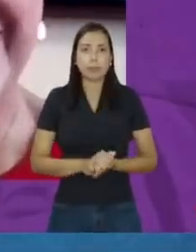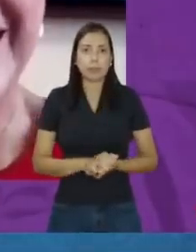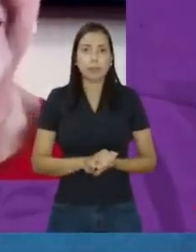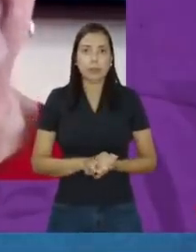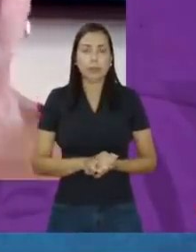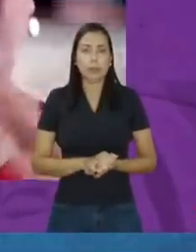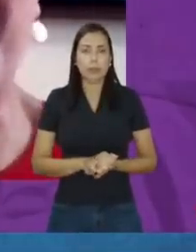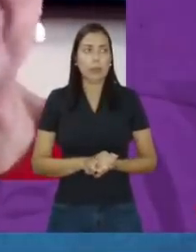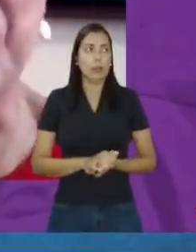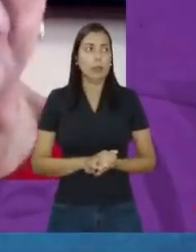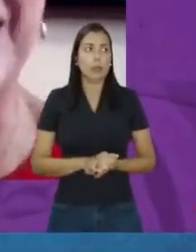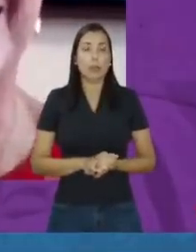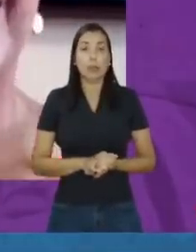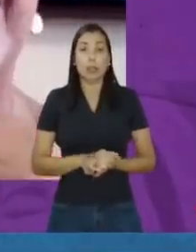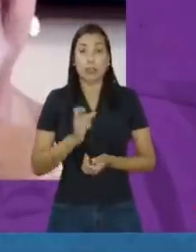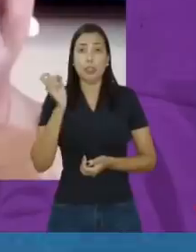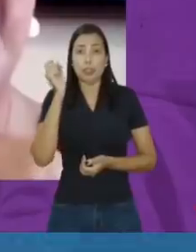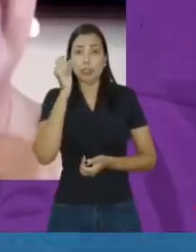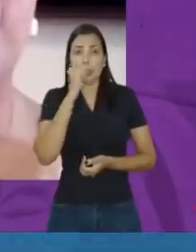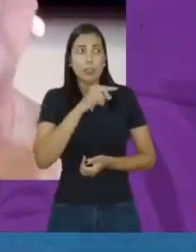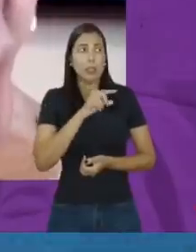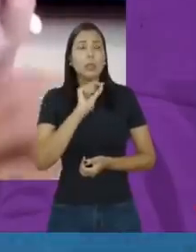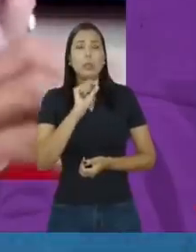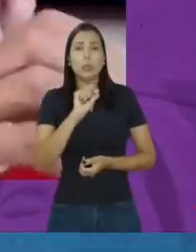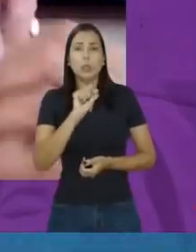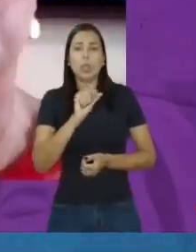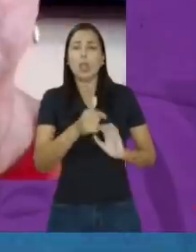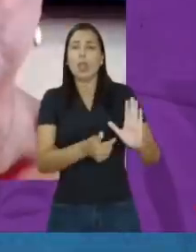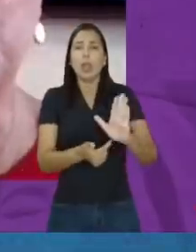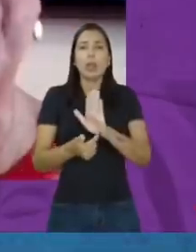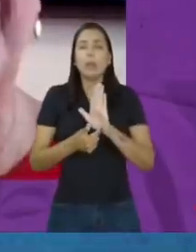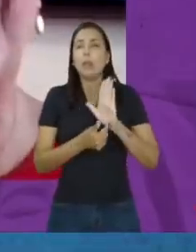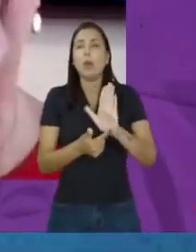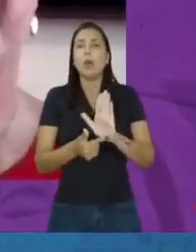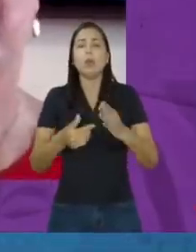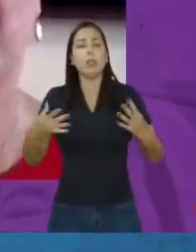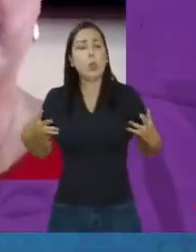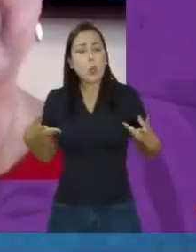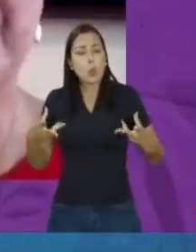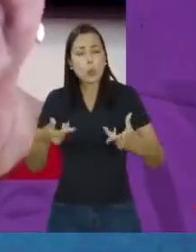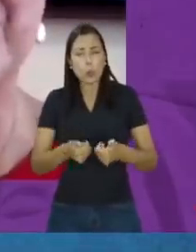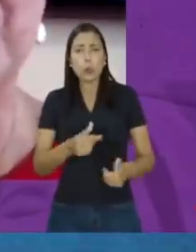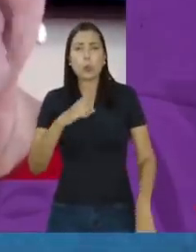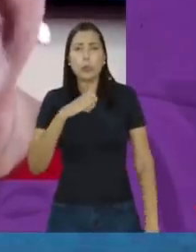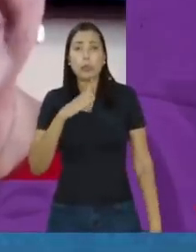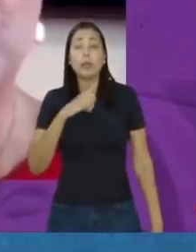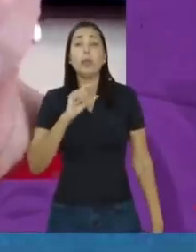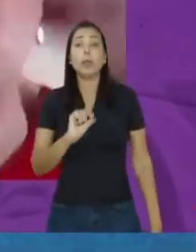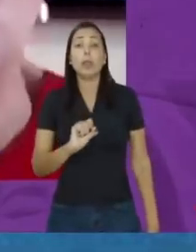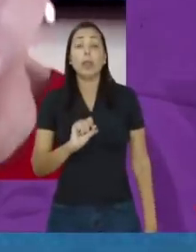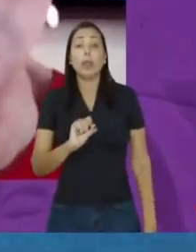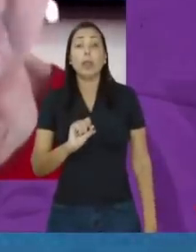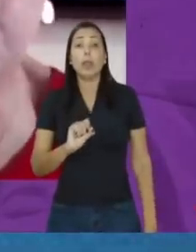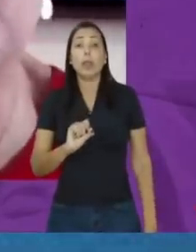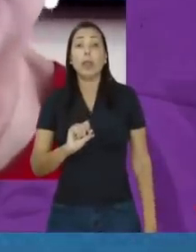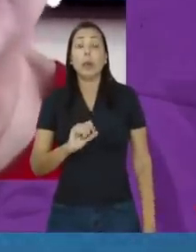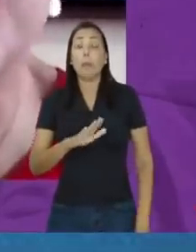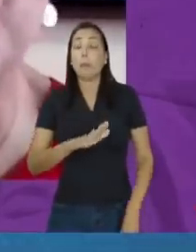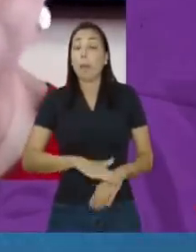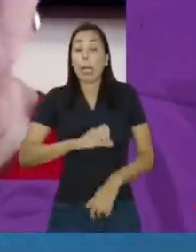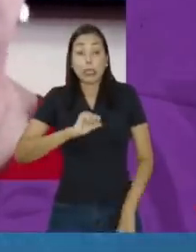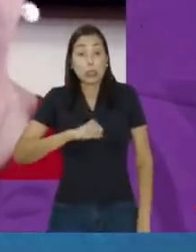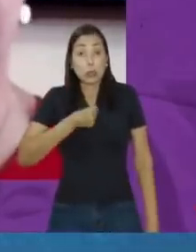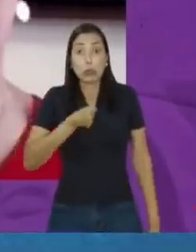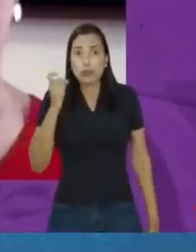É nefasto. Ele mostra tudo o que há, vamos dizer assim, de mais corrupto